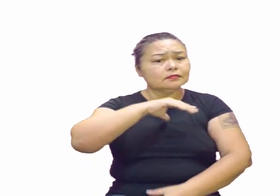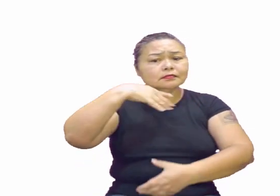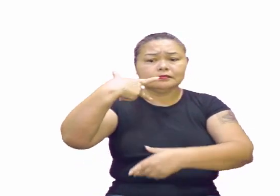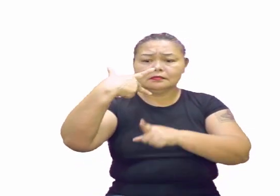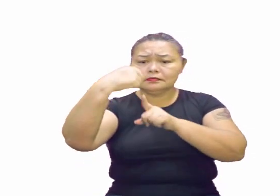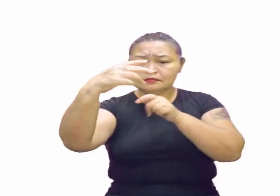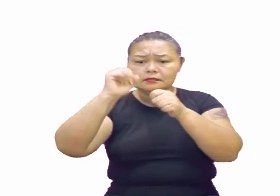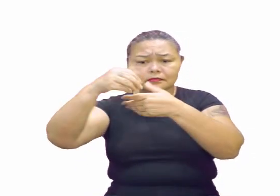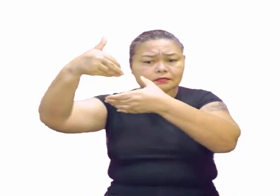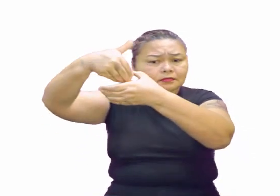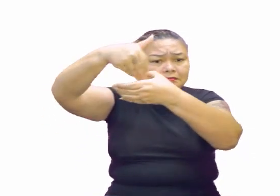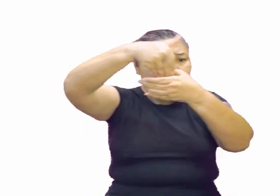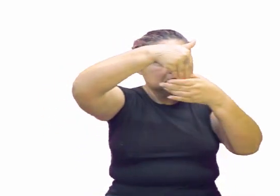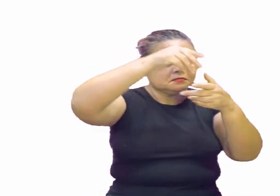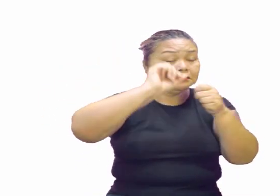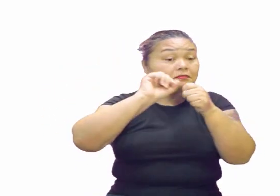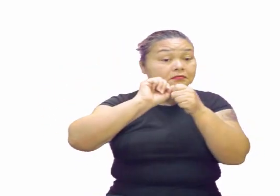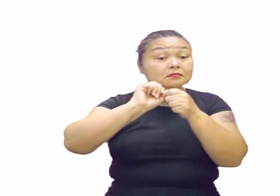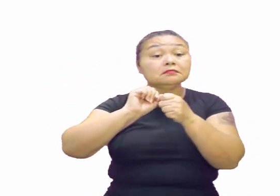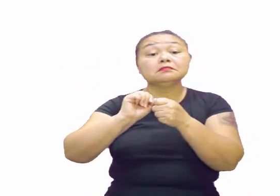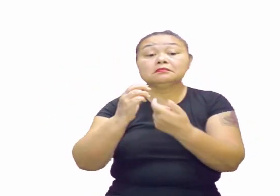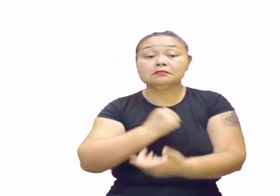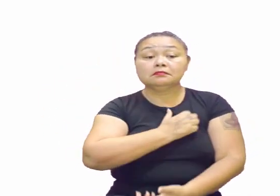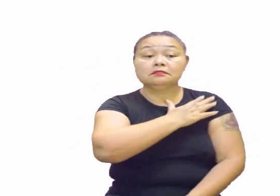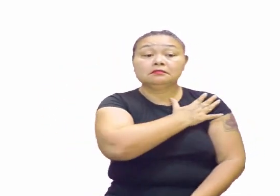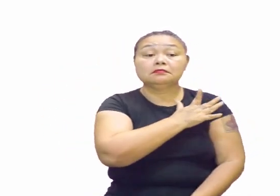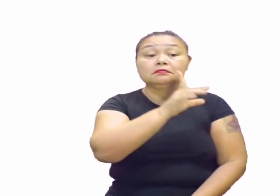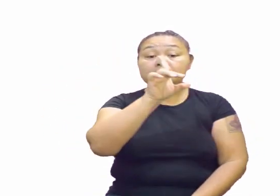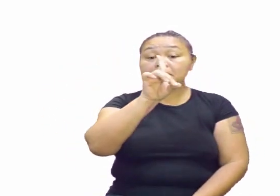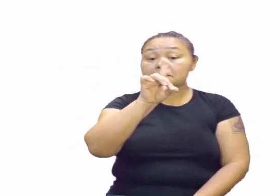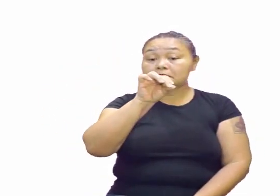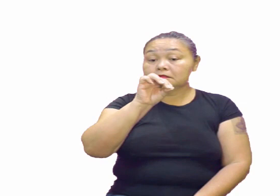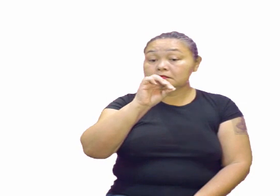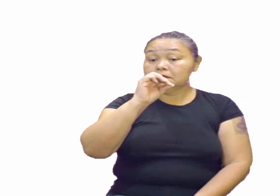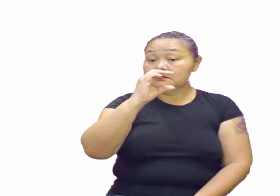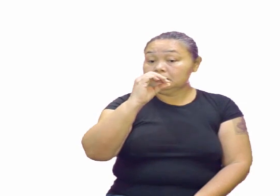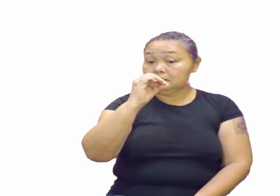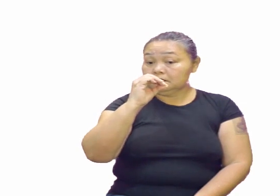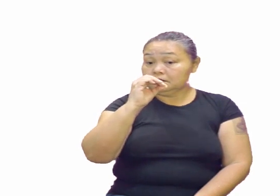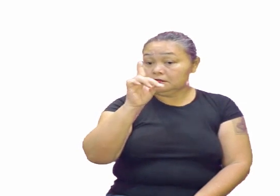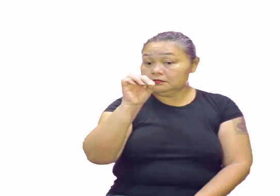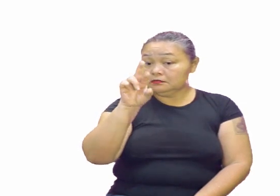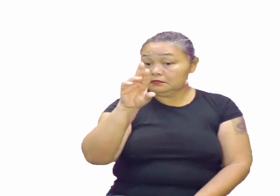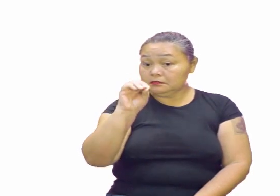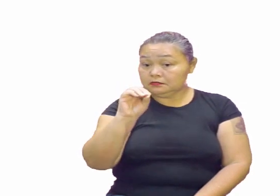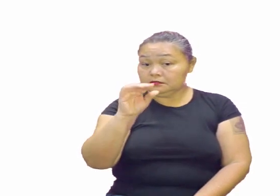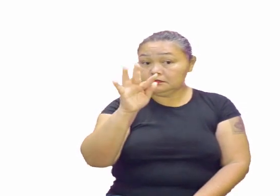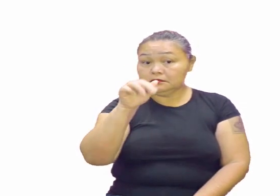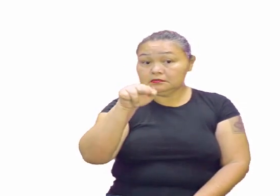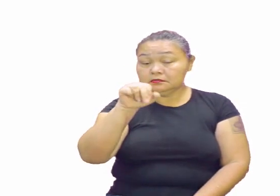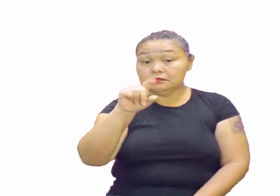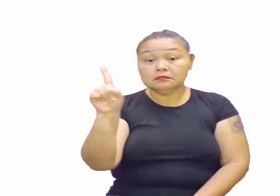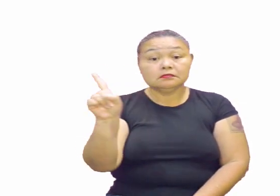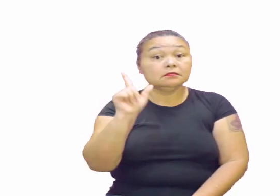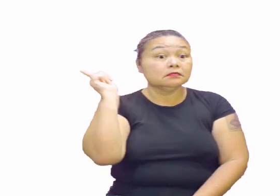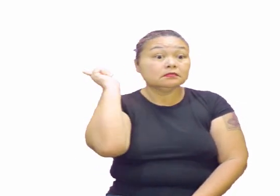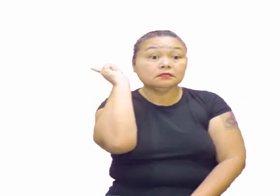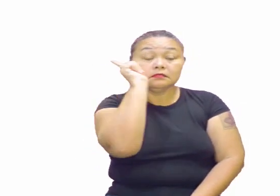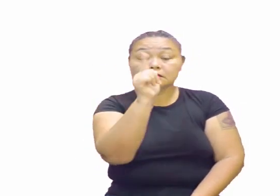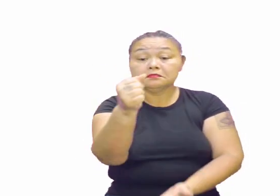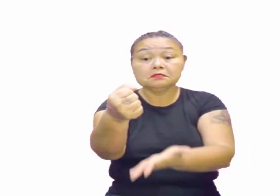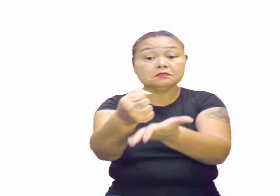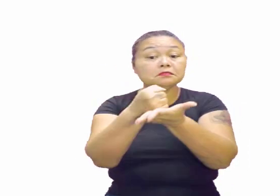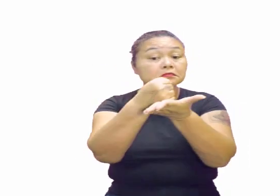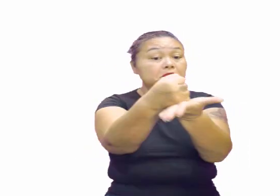as eleições, o Marechal Deodoro da Fonseca, ele não